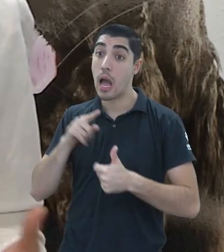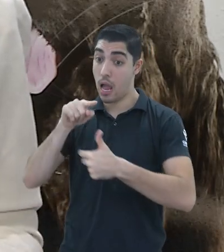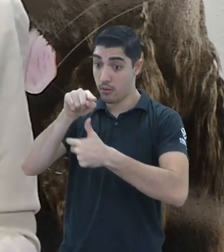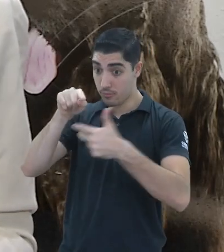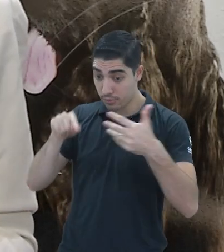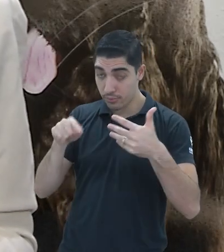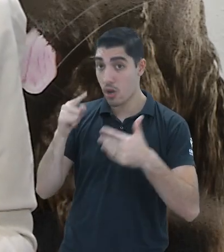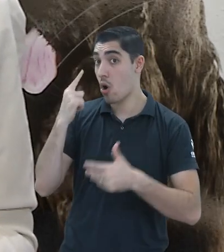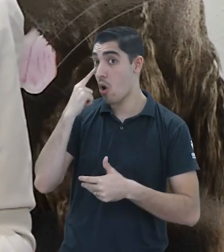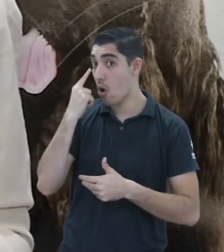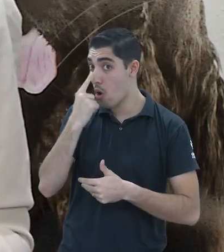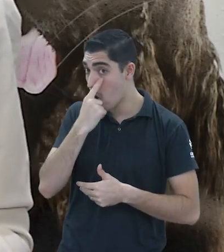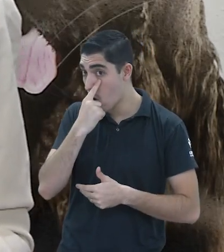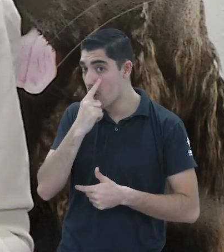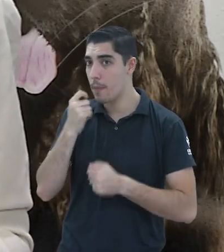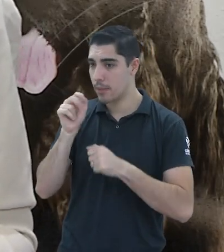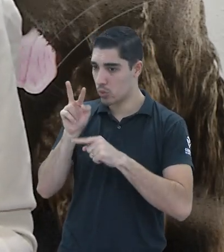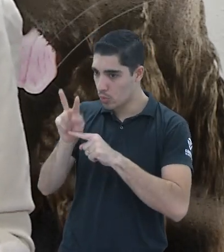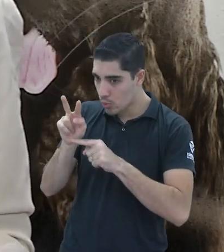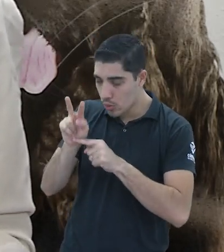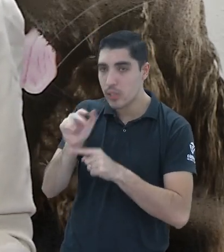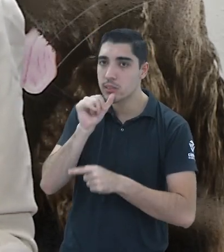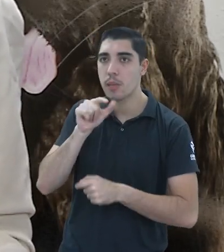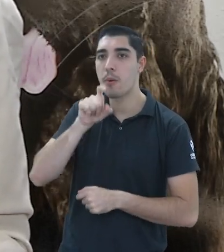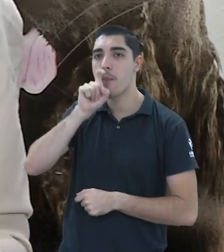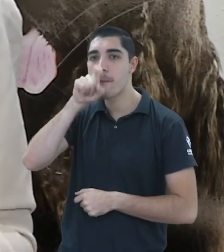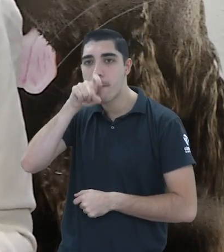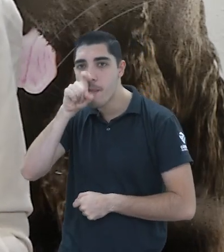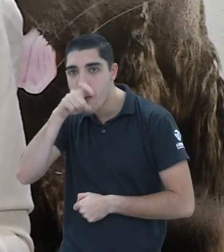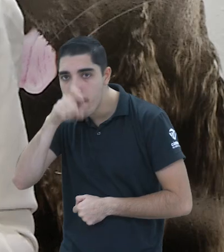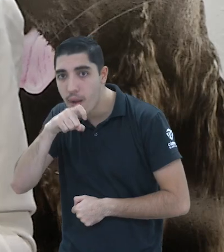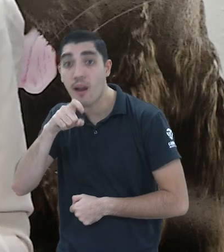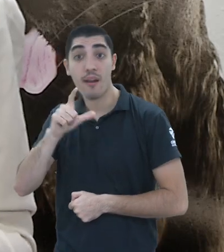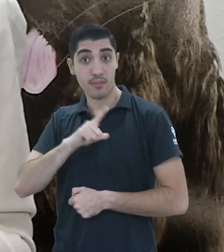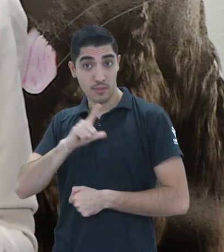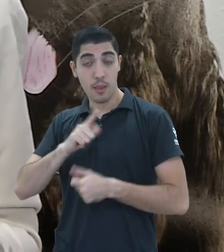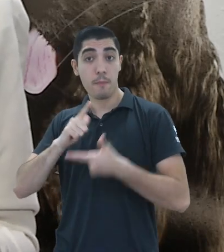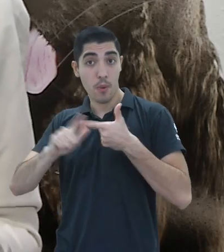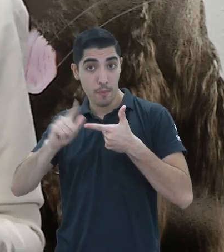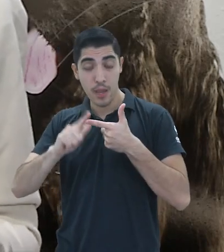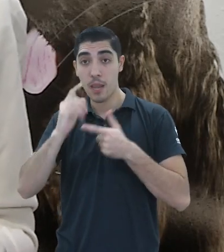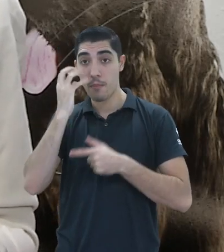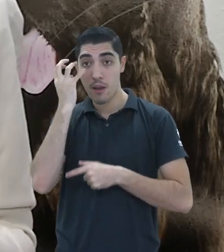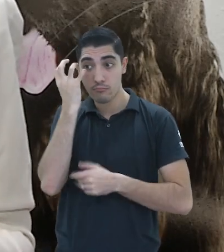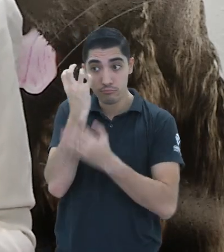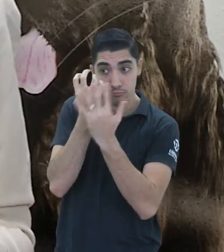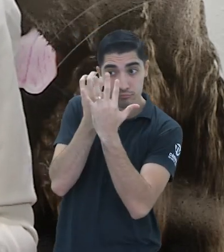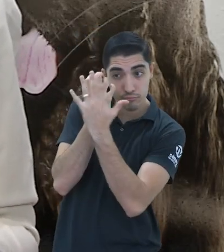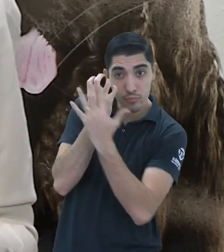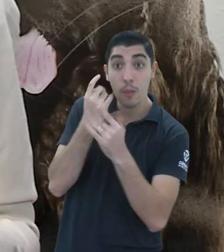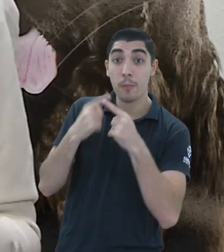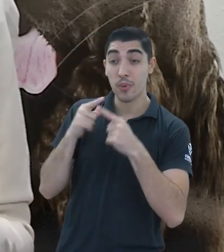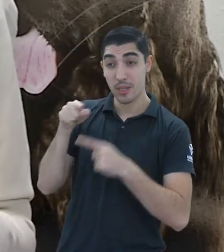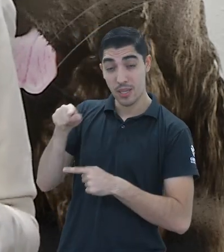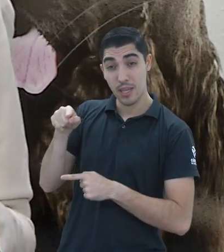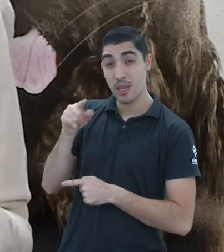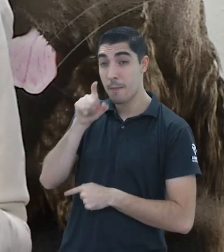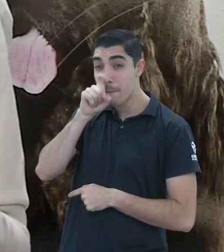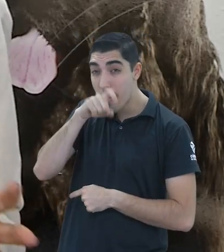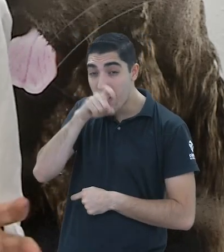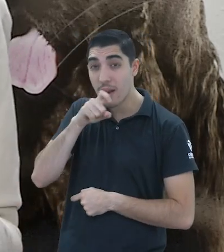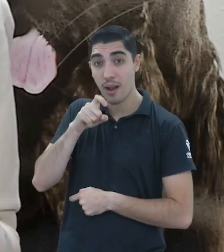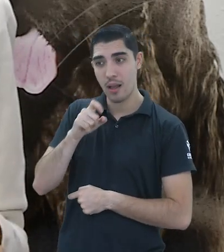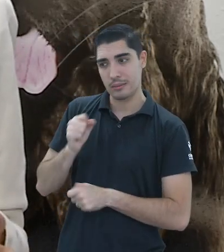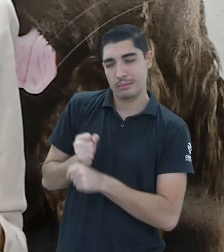também, sim, a gente atende bastante papagaio com cataratas, porque eles vivem muito, né, então